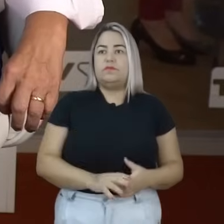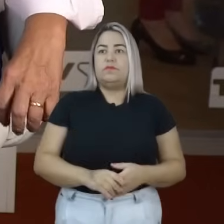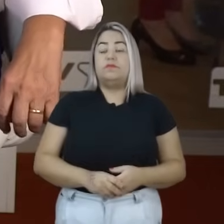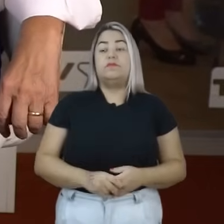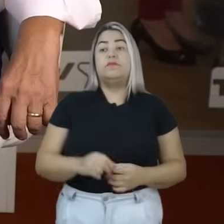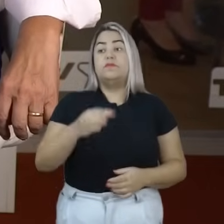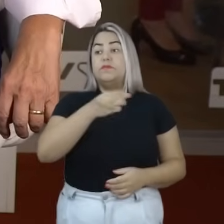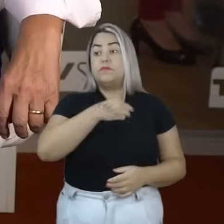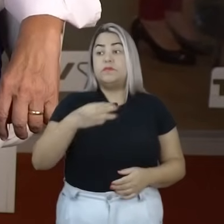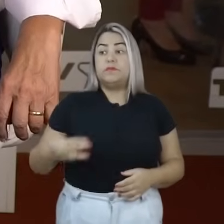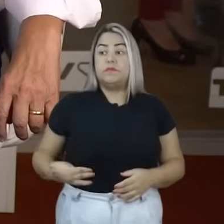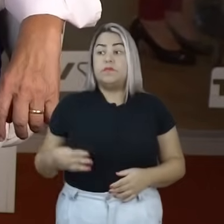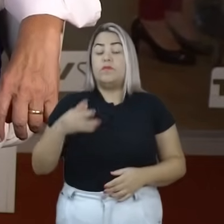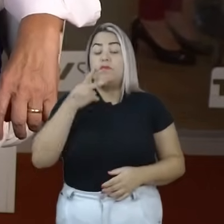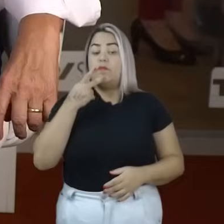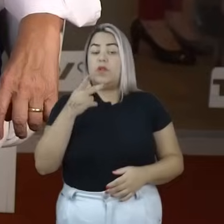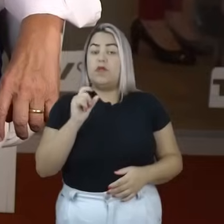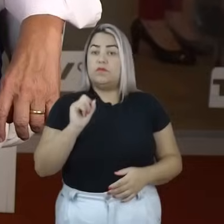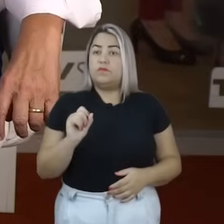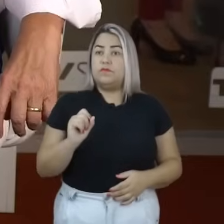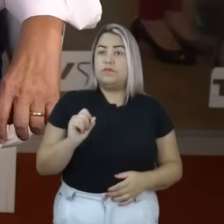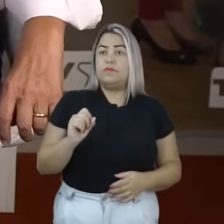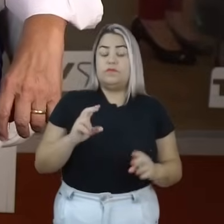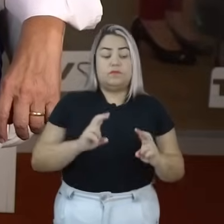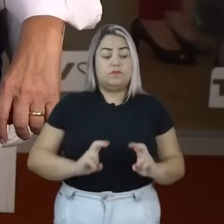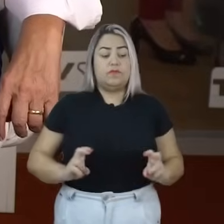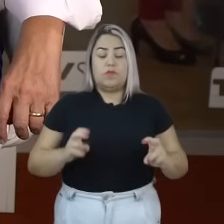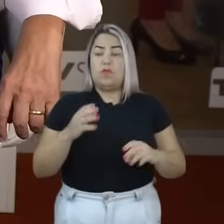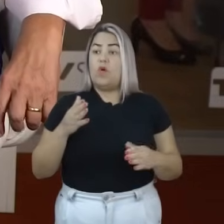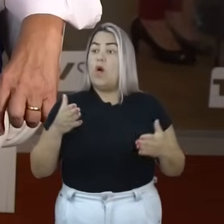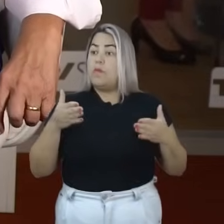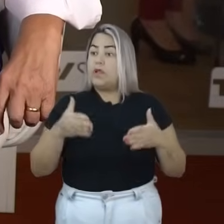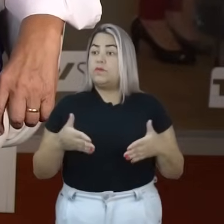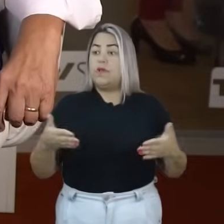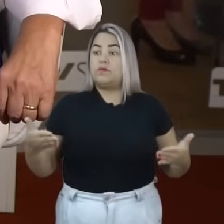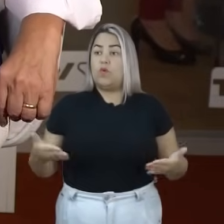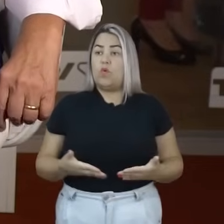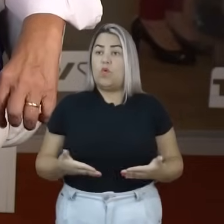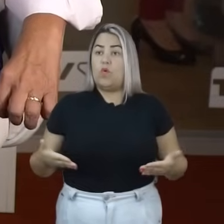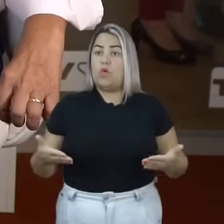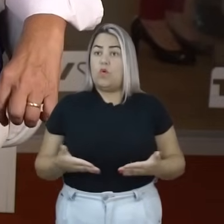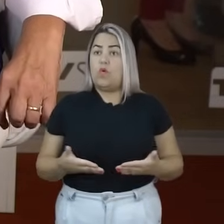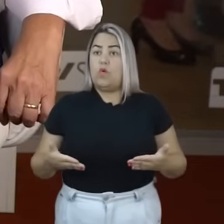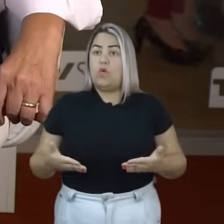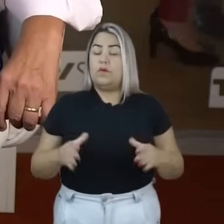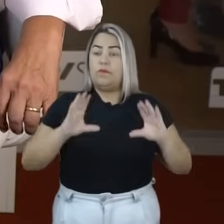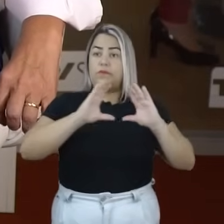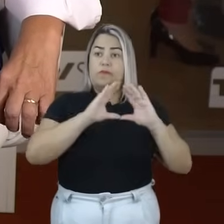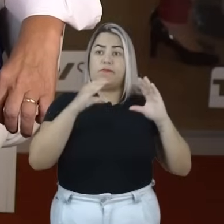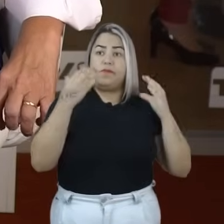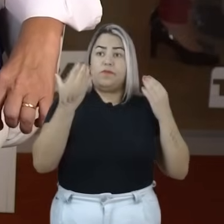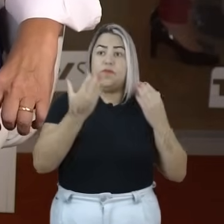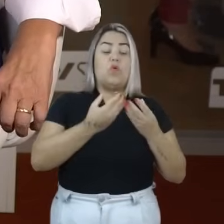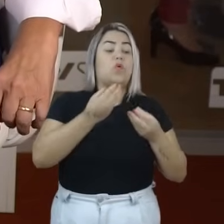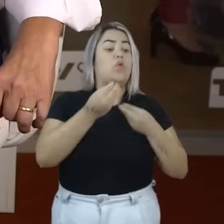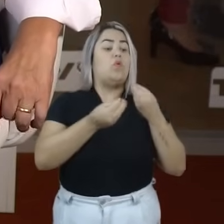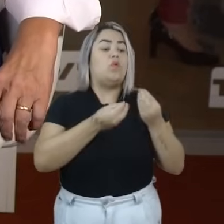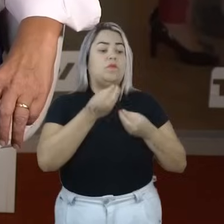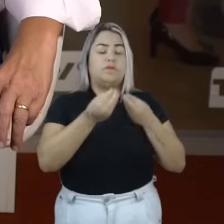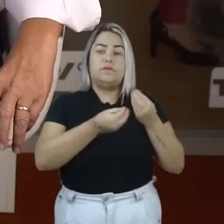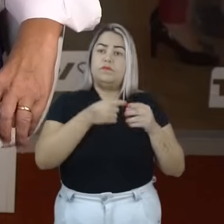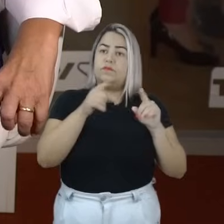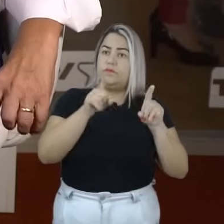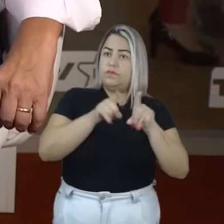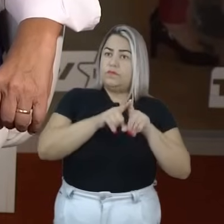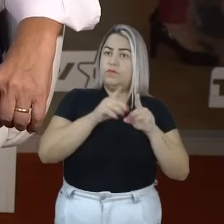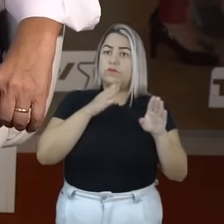Ministro, eu queria também que você falasse um pouquinho da sua mesa, da participação hoje, né, aqui na conferência. Como é que foi? Quais foram